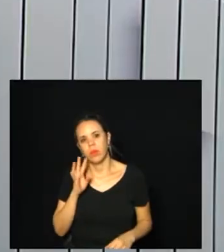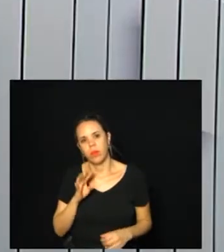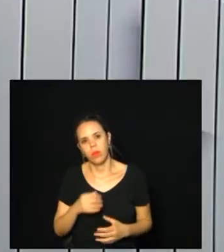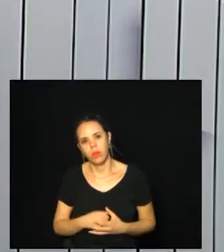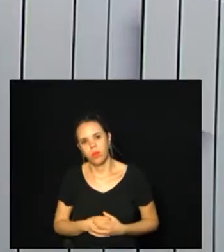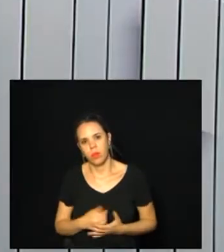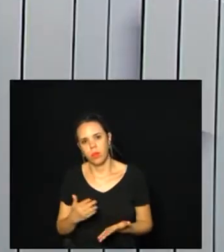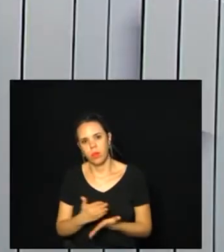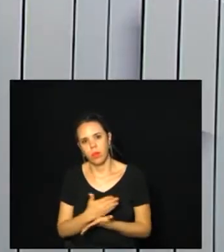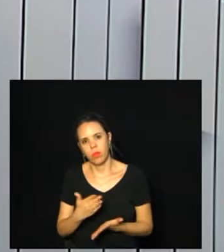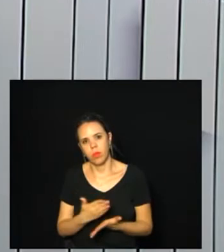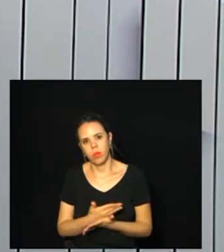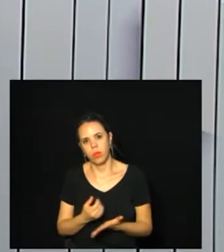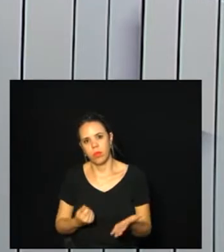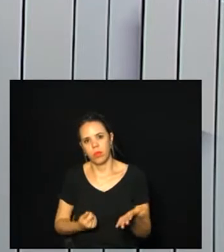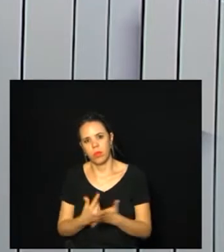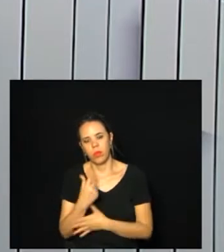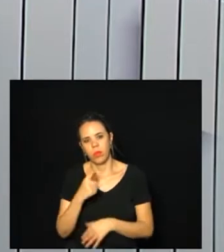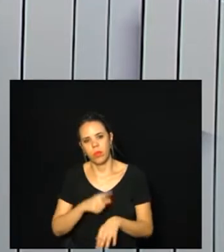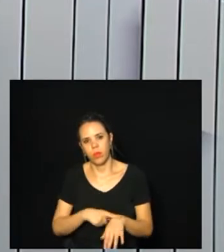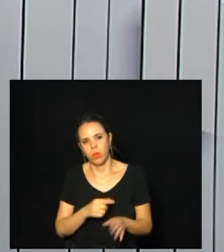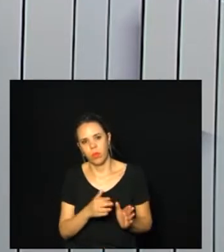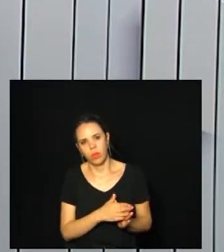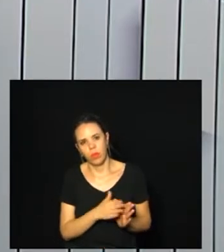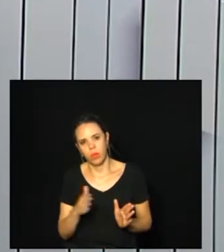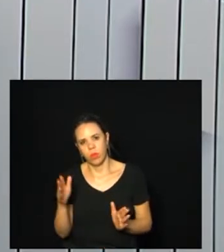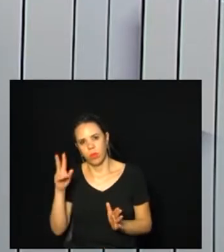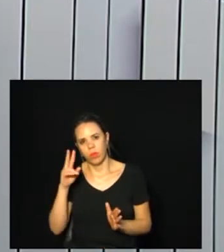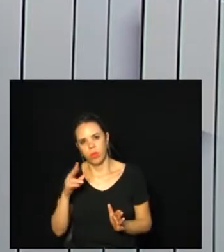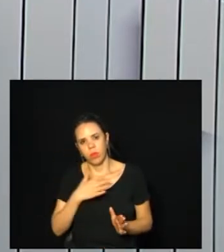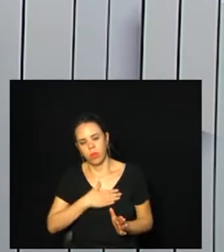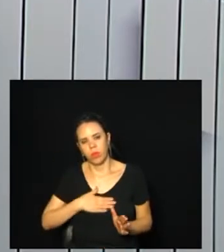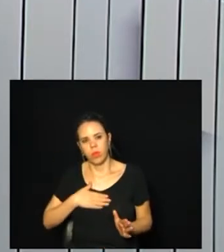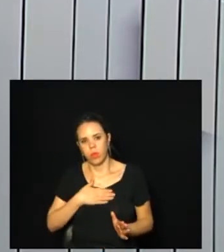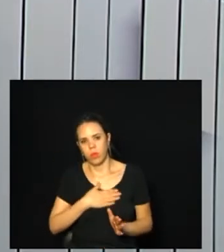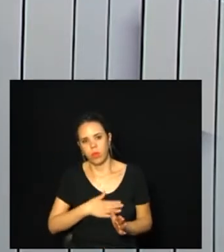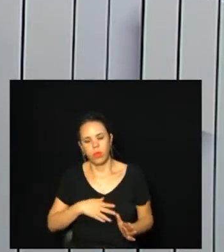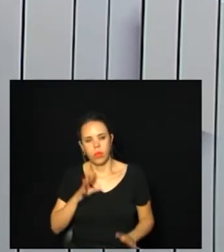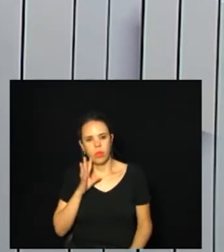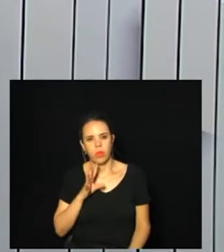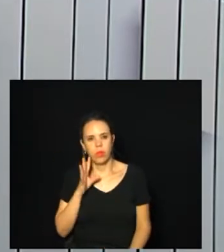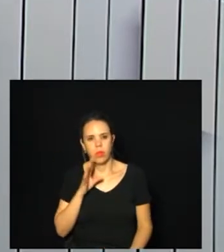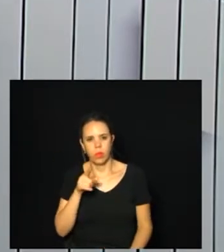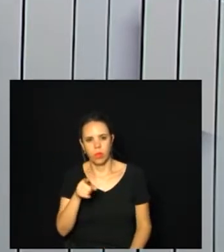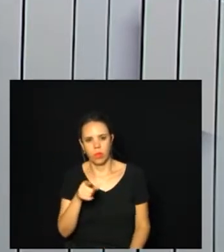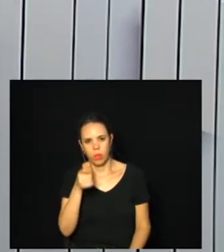é um livro que eu comprei e neste momento estou saboreando, que é muito bacana. Mas